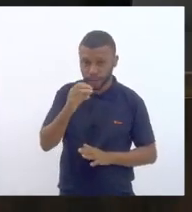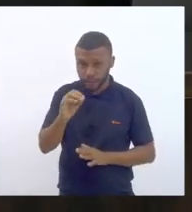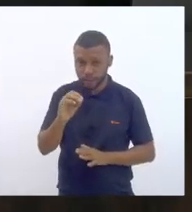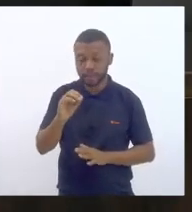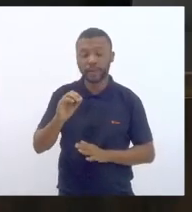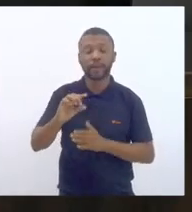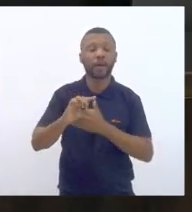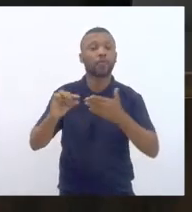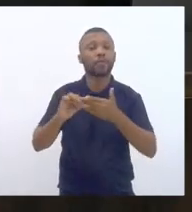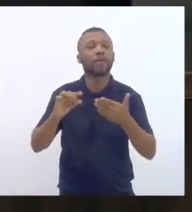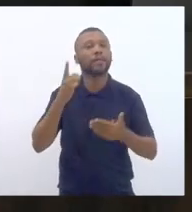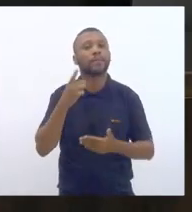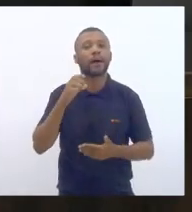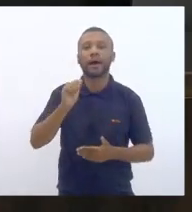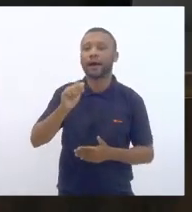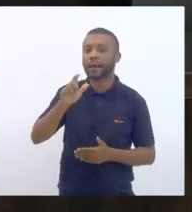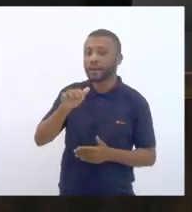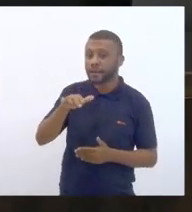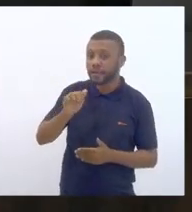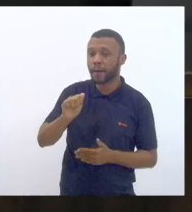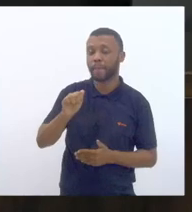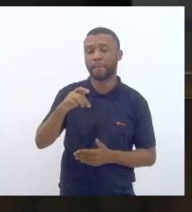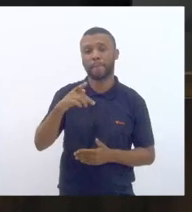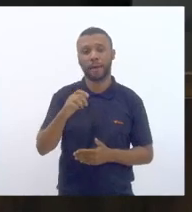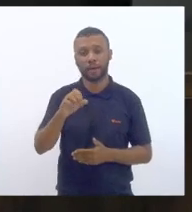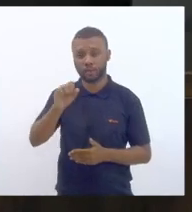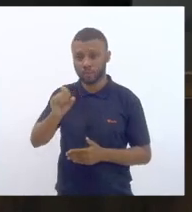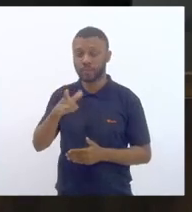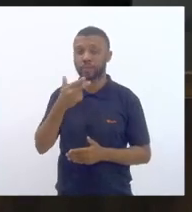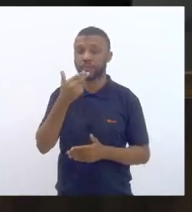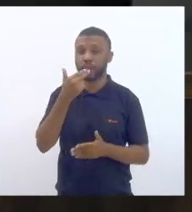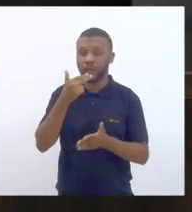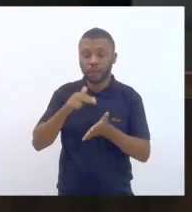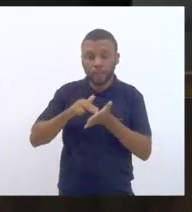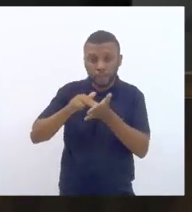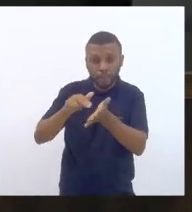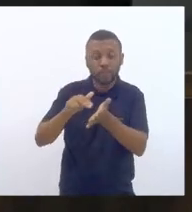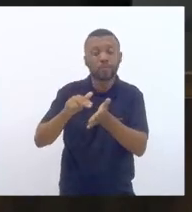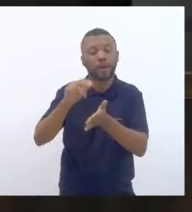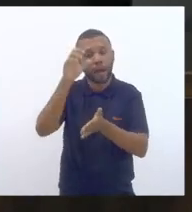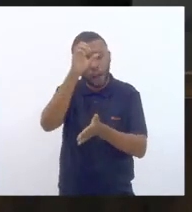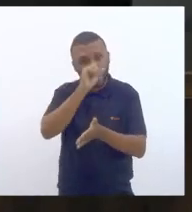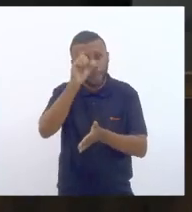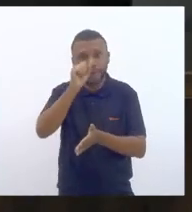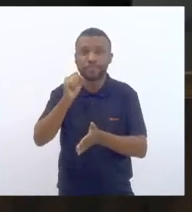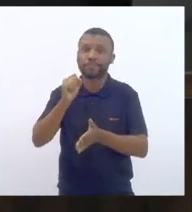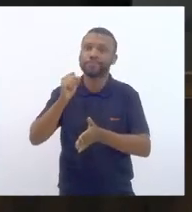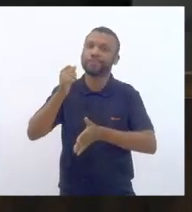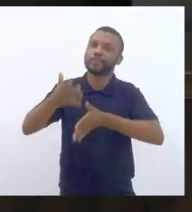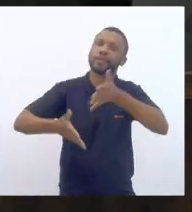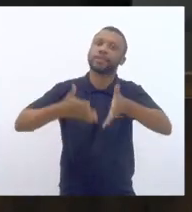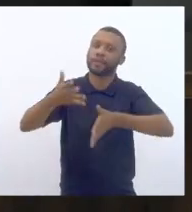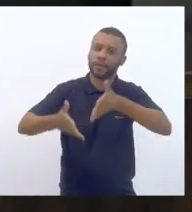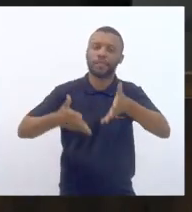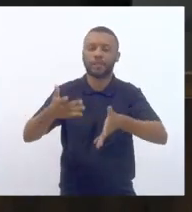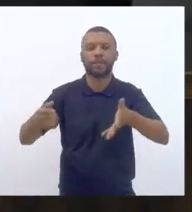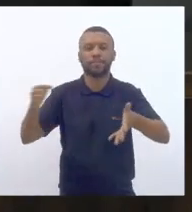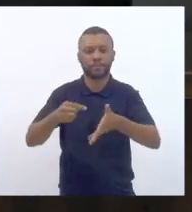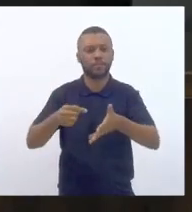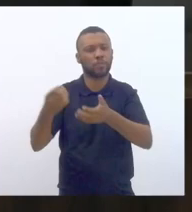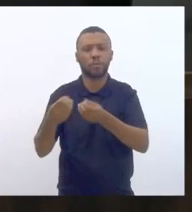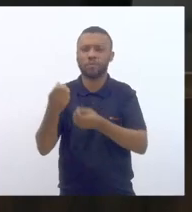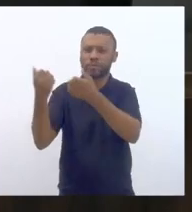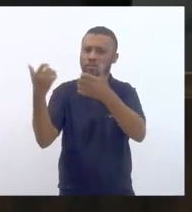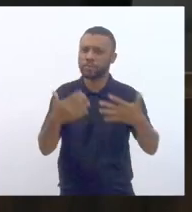deputada Alana Passo, que institui o selo Empresa Incentivadora da Aprendizagem e de Uso da Linguagem Brasileira dos Sinais, Libra, na forma que